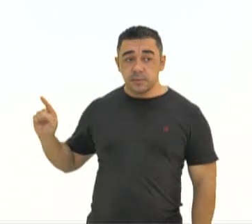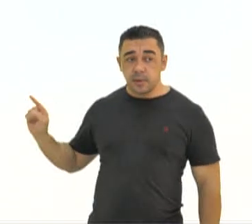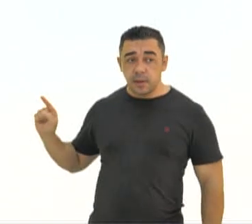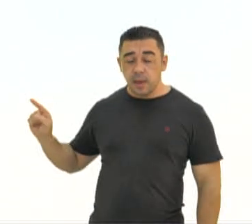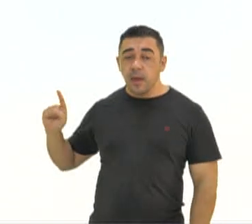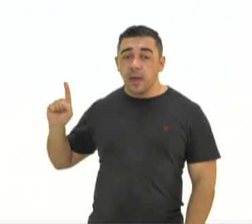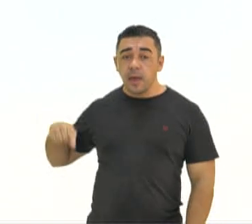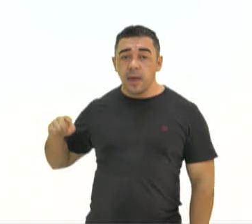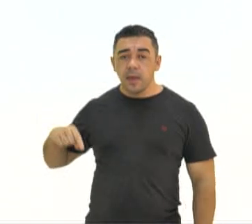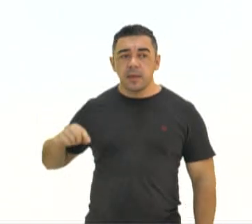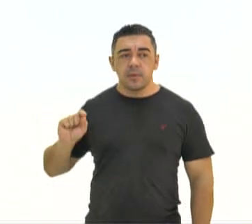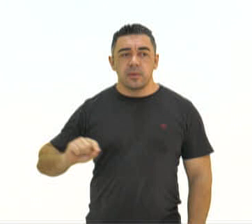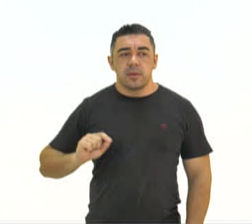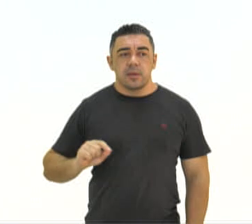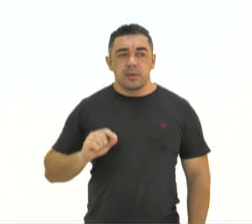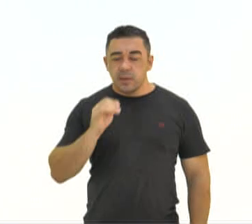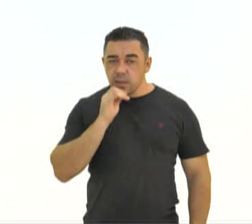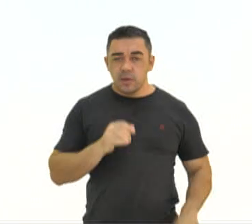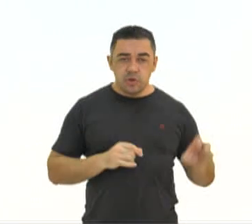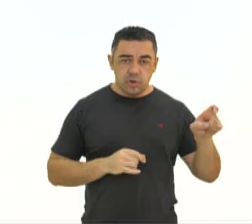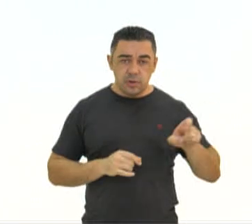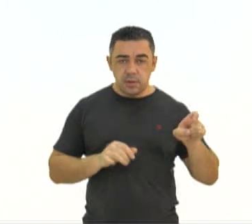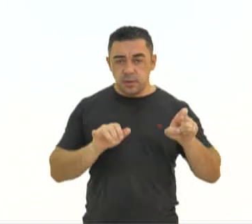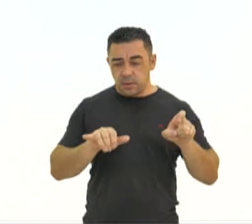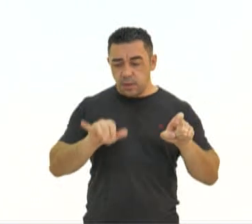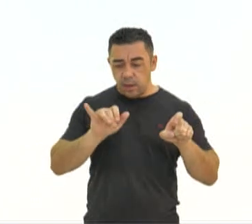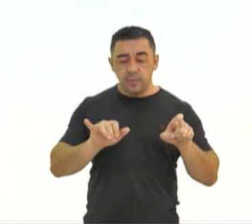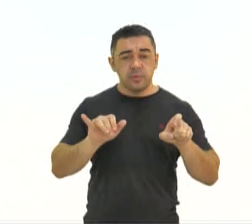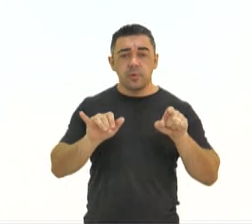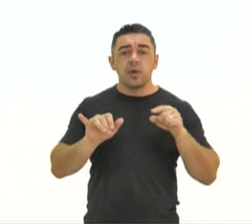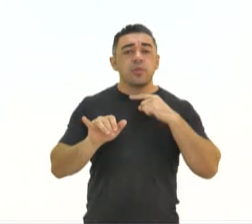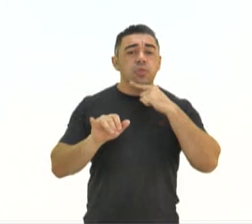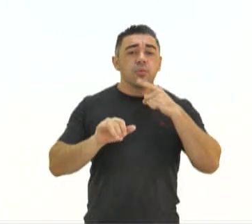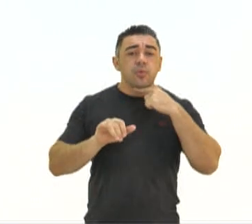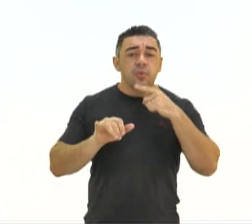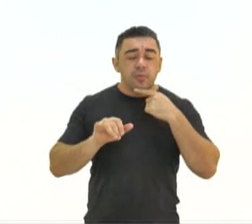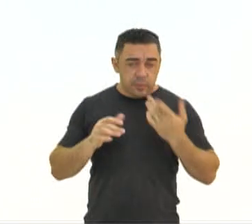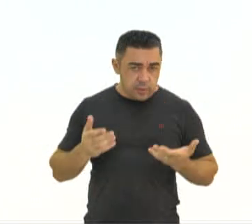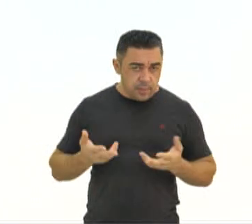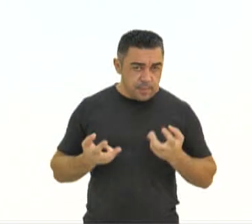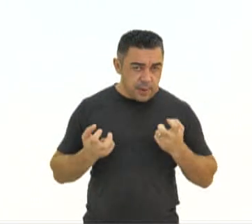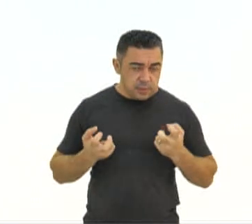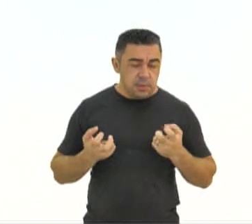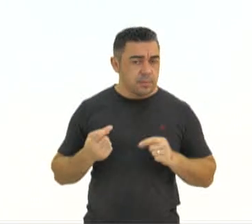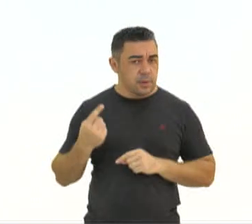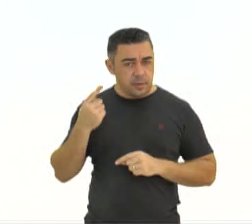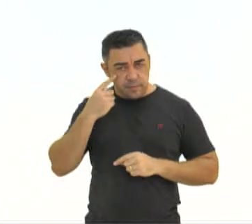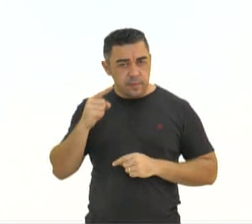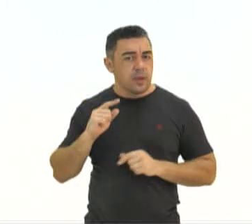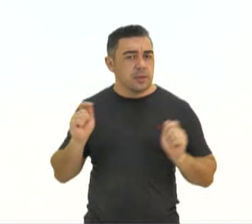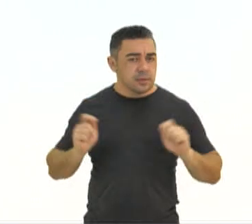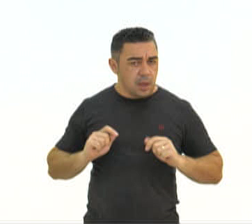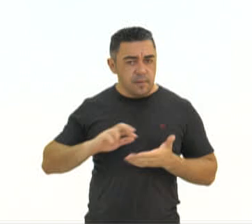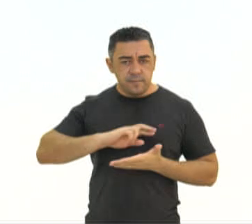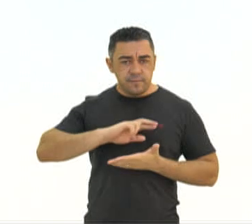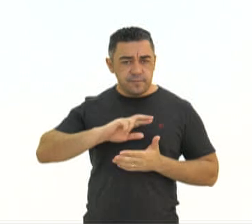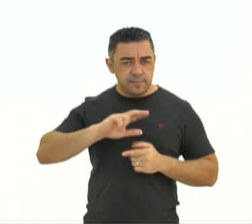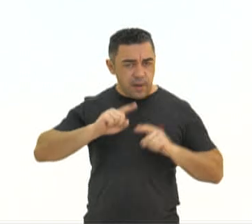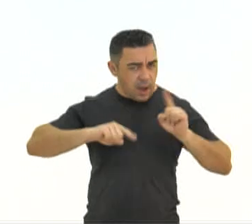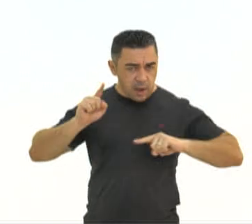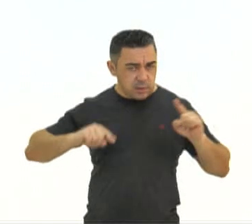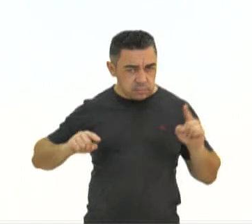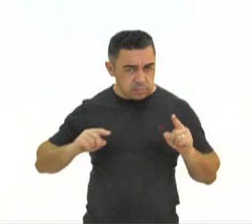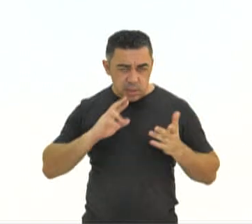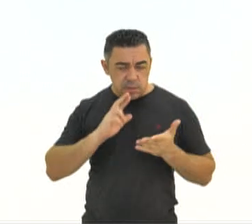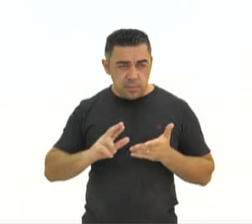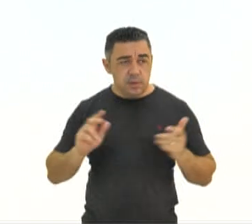equação é representada por x e y, que são as incógnitas, né? Então note que essa equação ela tem várias soluções. Uma